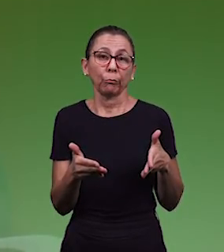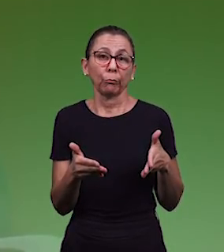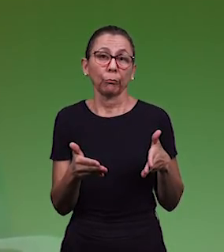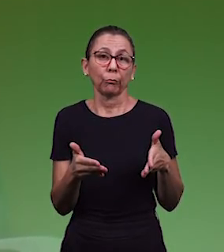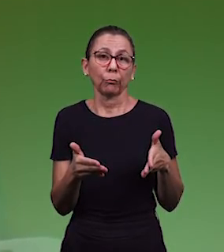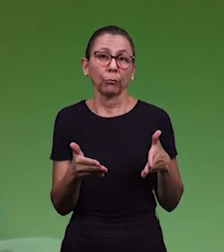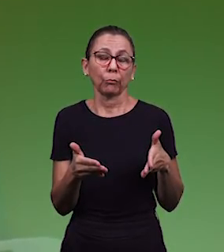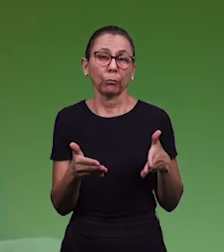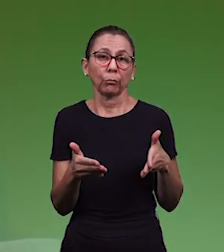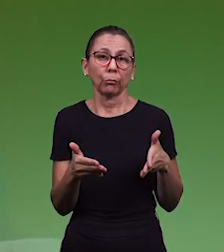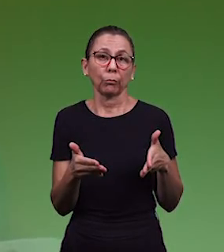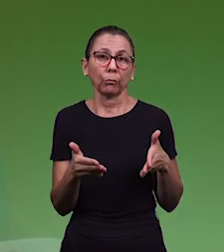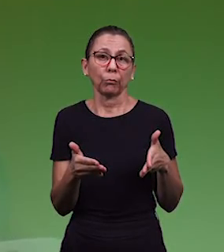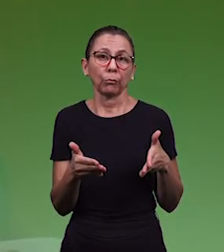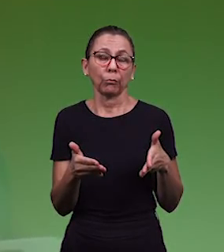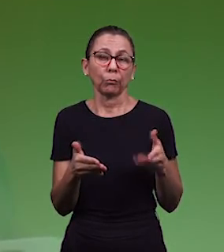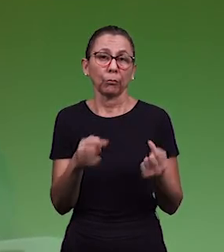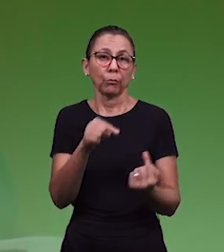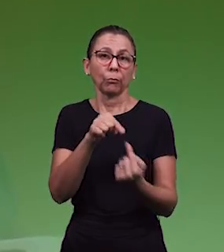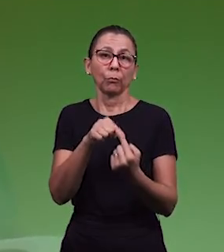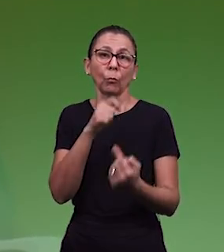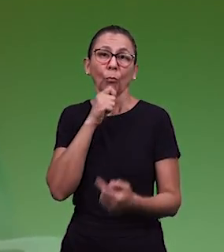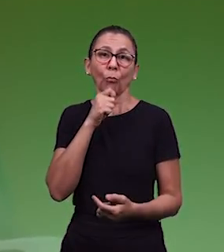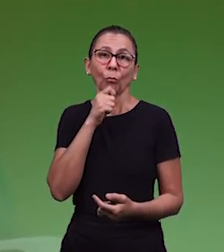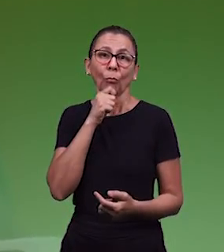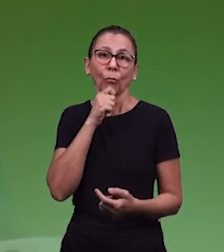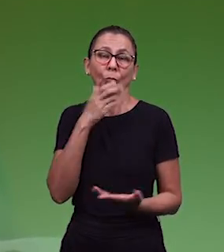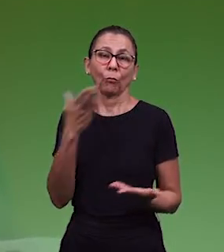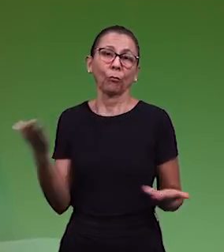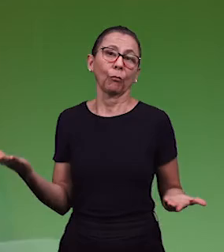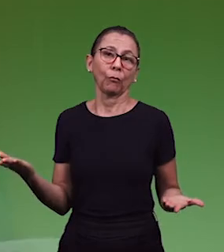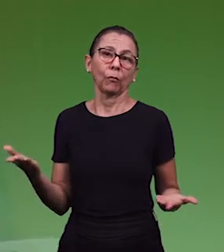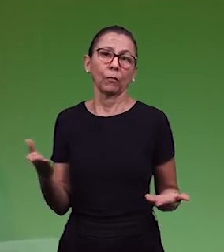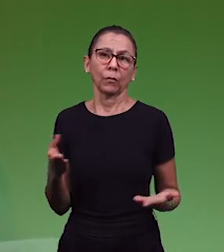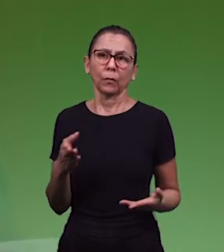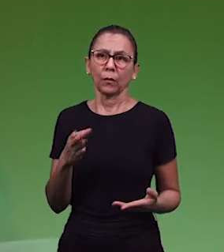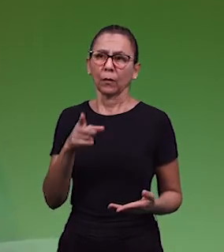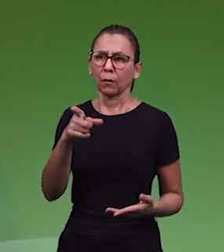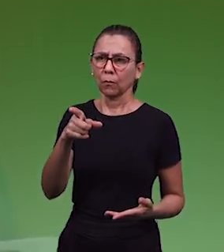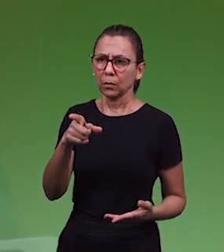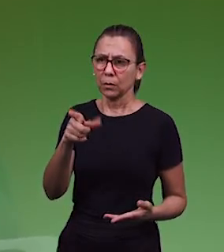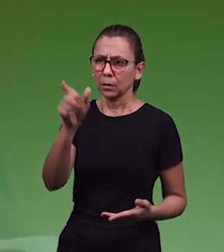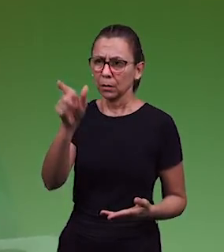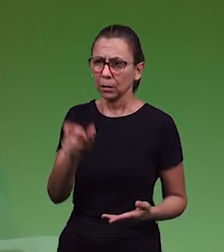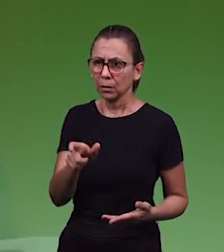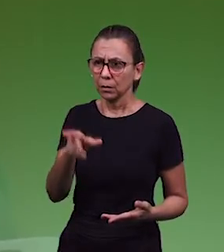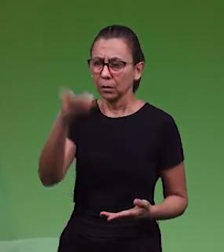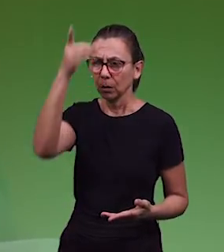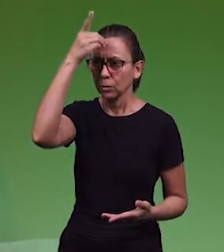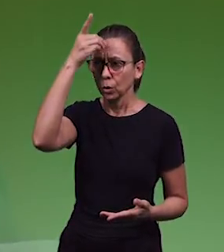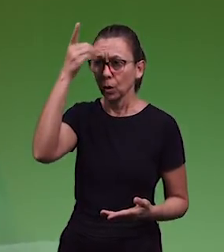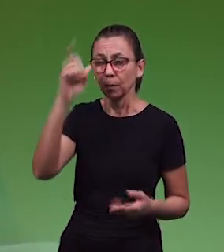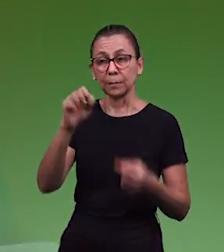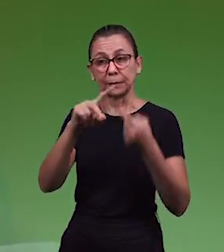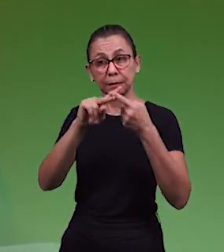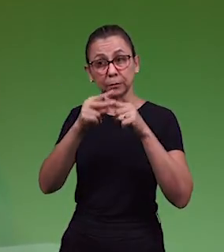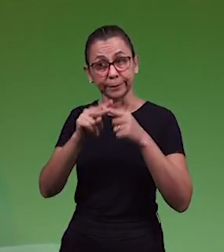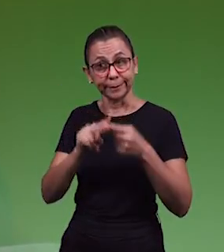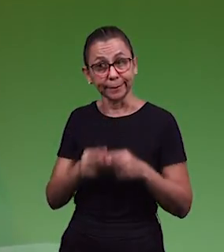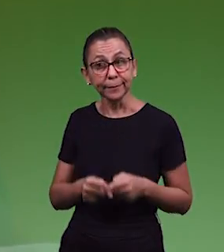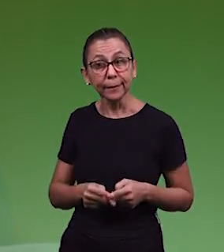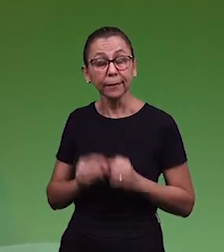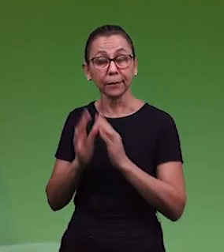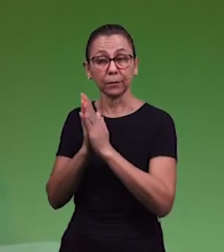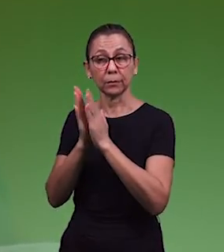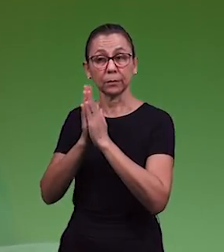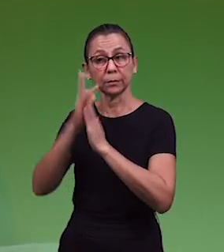E nós recomendamos a esses irmãos, você já tem o dom, tá bom, não está aperfeiçoado, mas precisa buscar o Senhor. Precisa